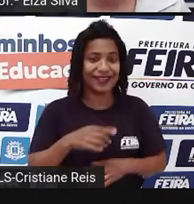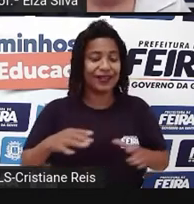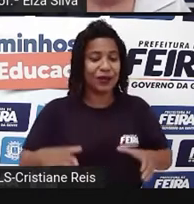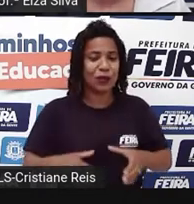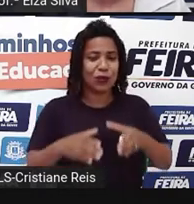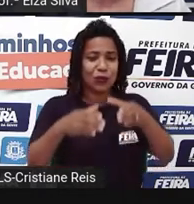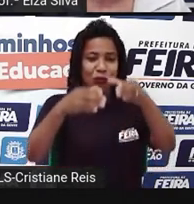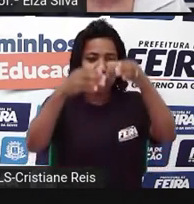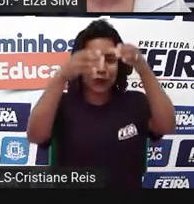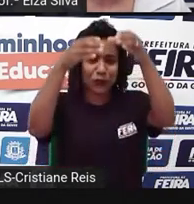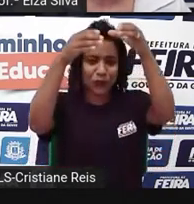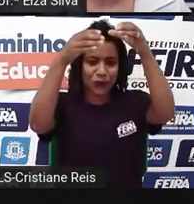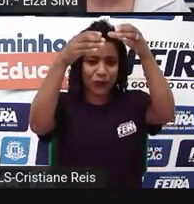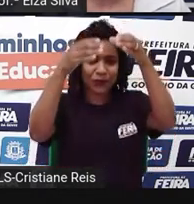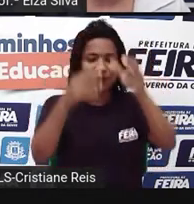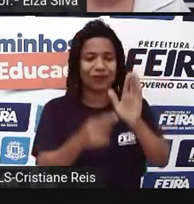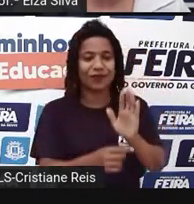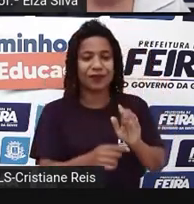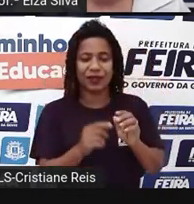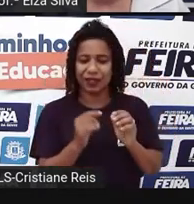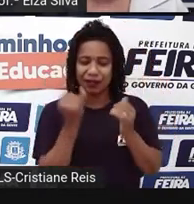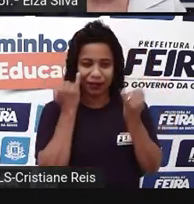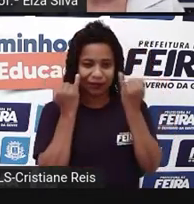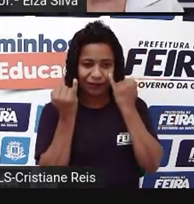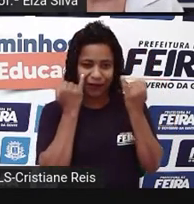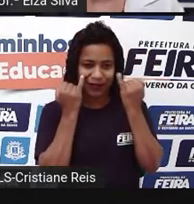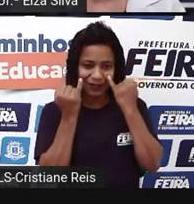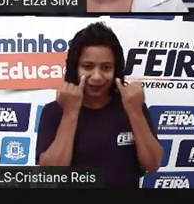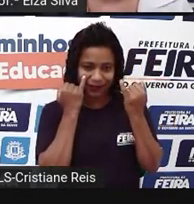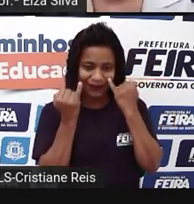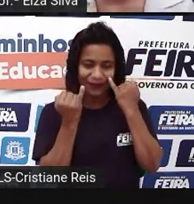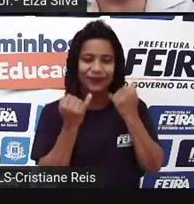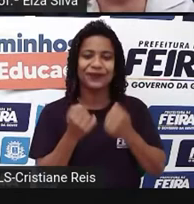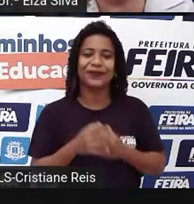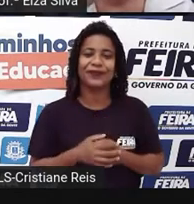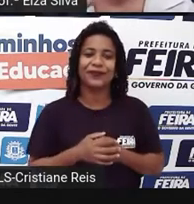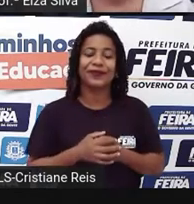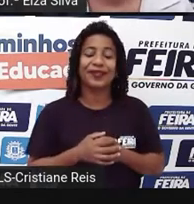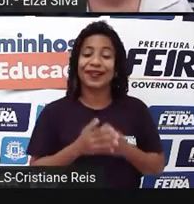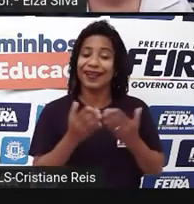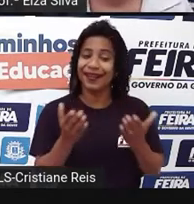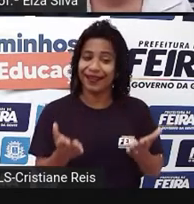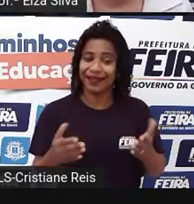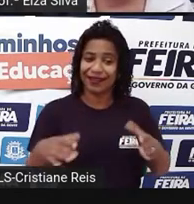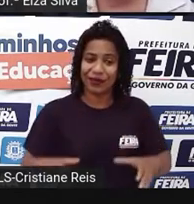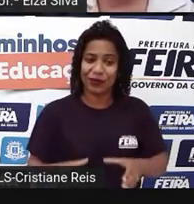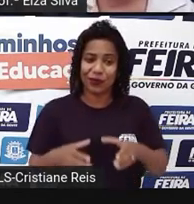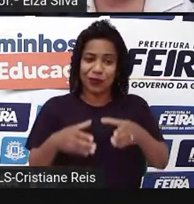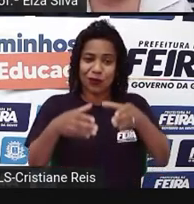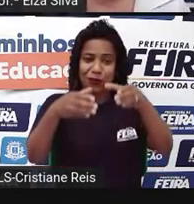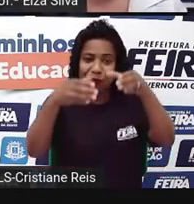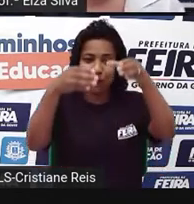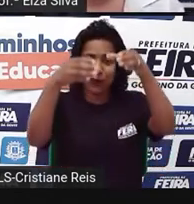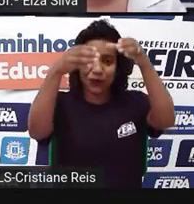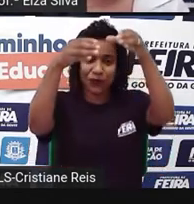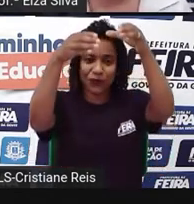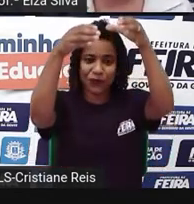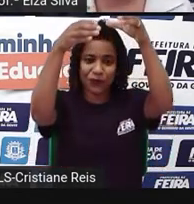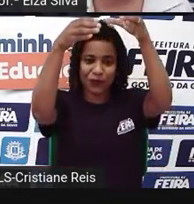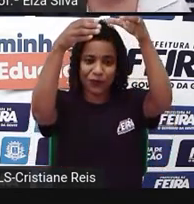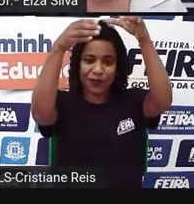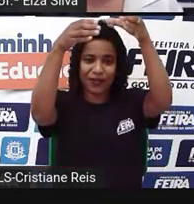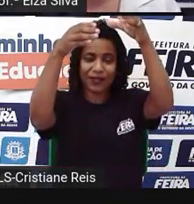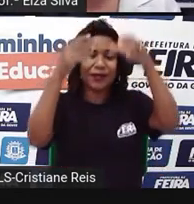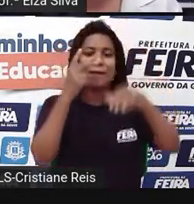Campanile, Freestand Bell Tower. Então, na verdade, ela é uma torre. Se vocês observarem, ela é apelidada, inclusive,